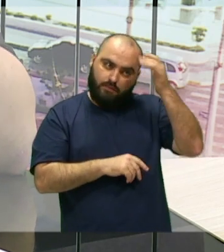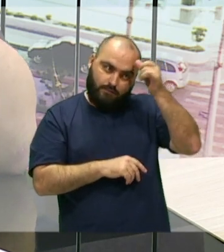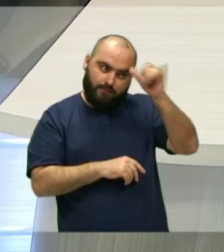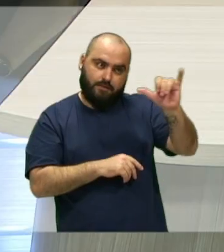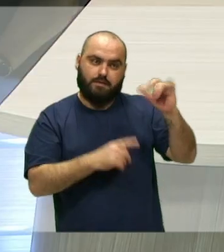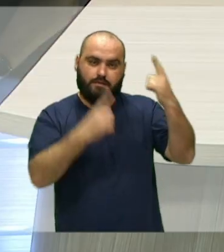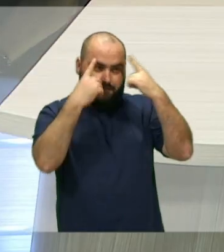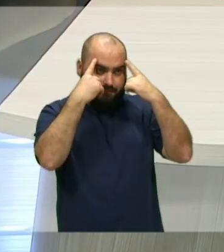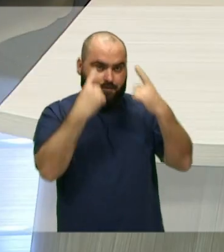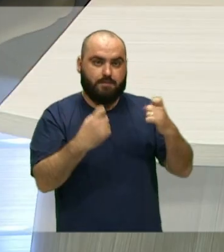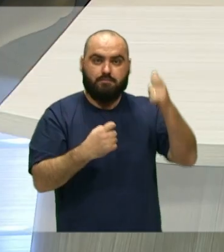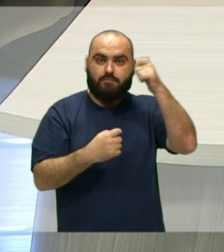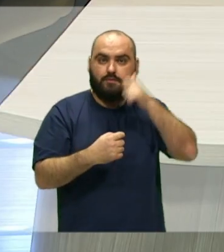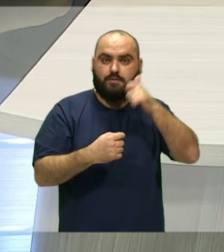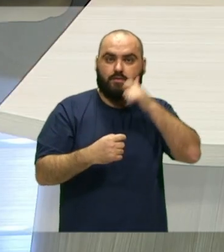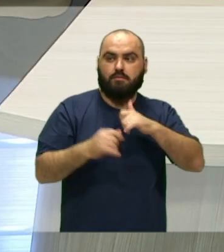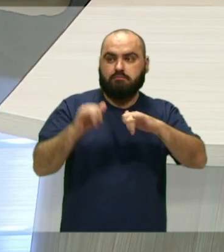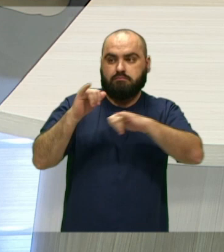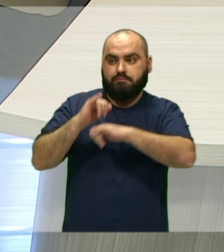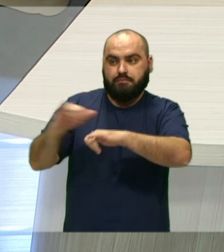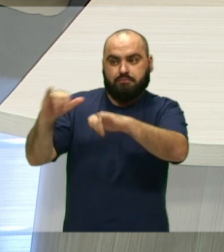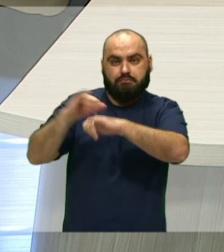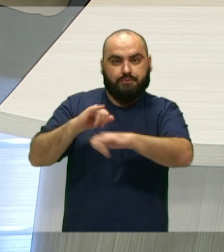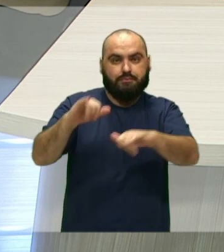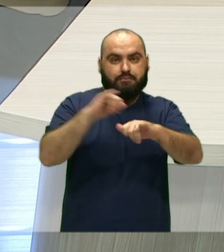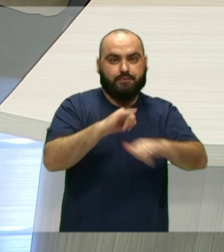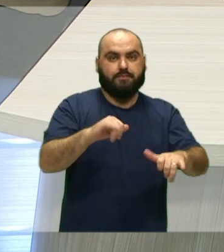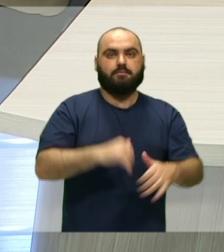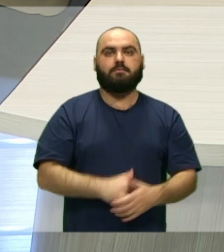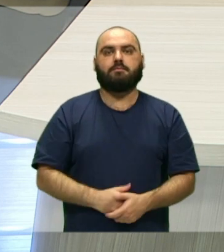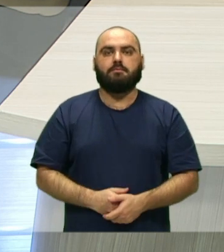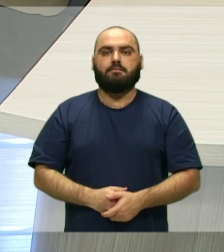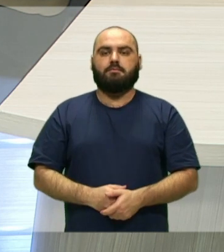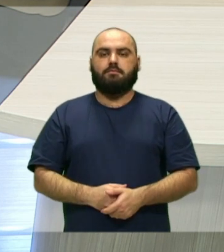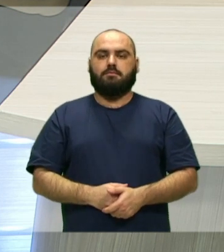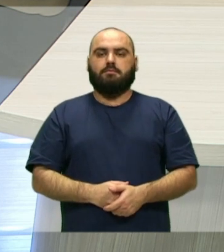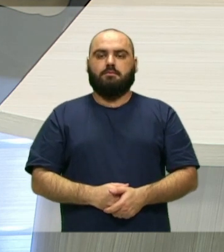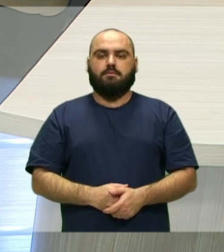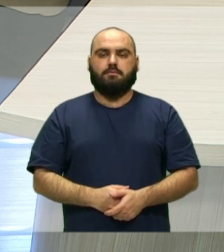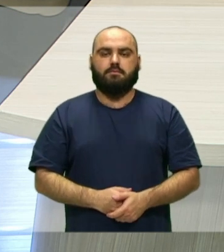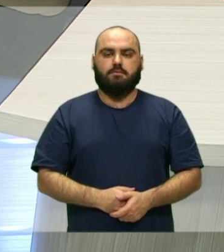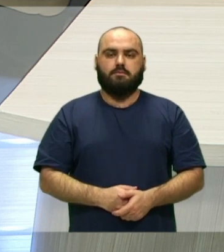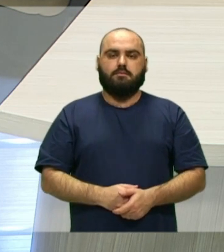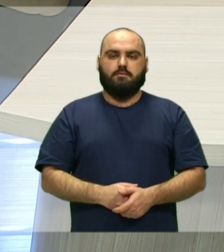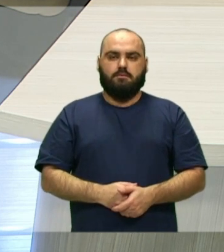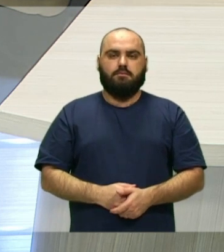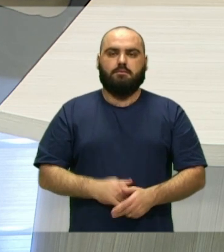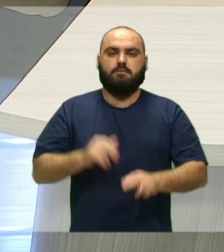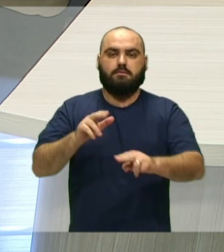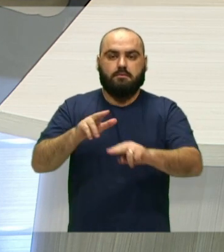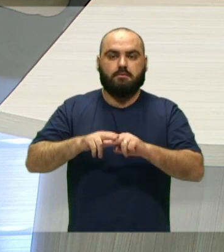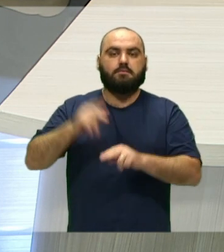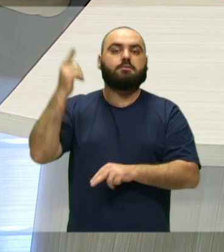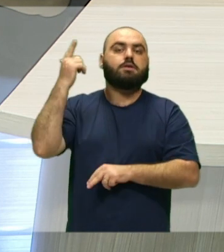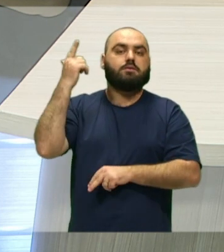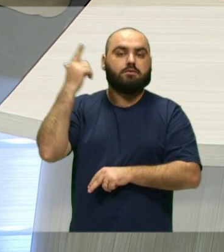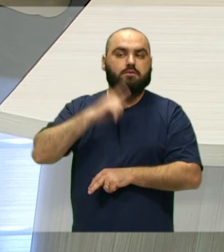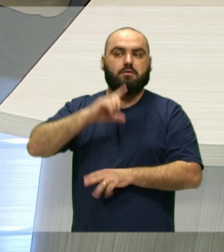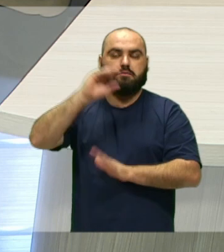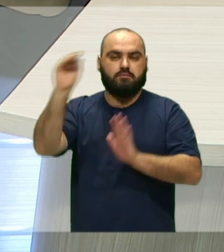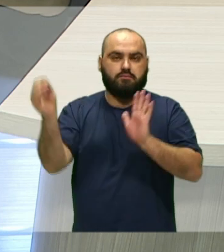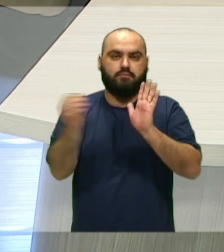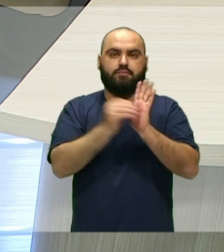mulher eh circular nas redes e novamente a gente eh eh veiculou nas nossas redes